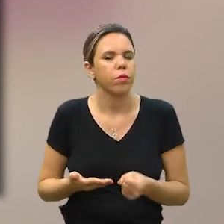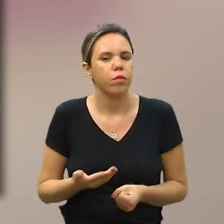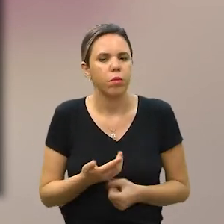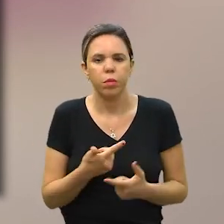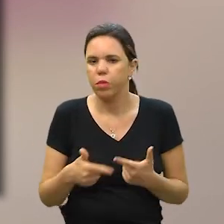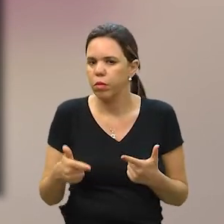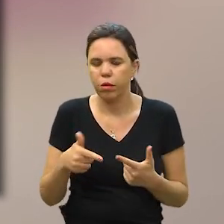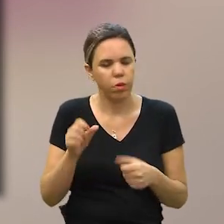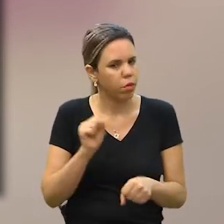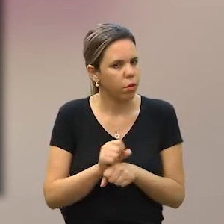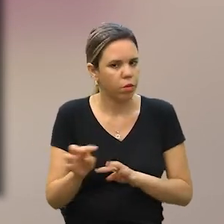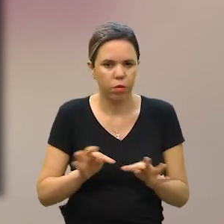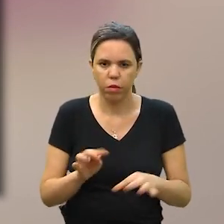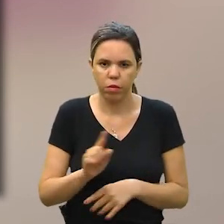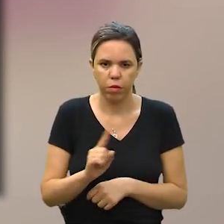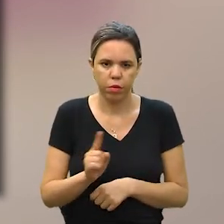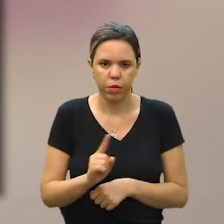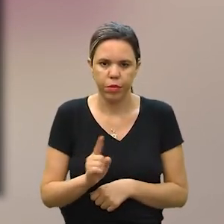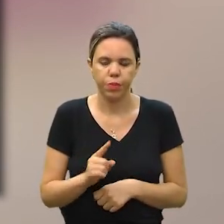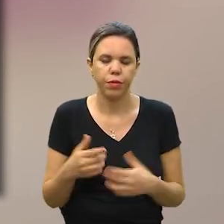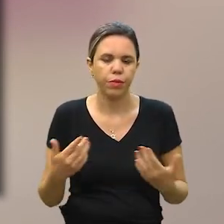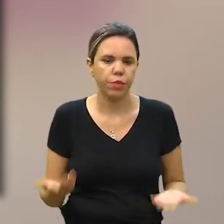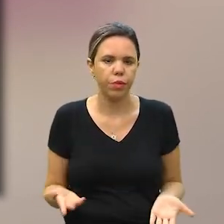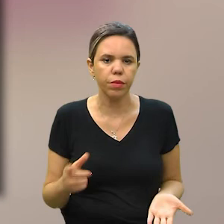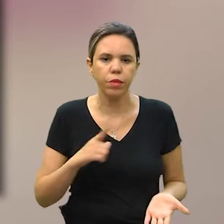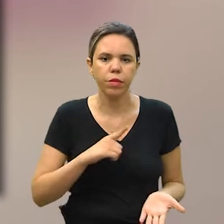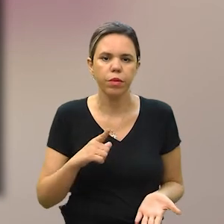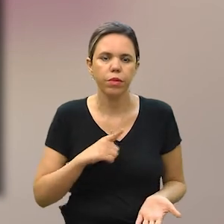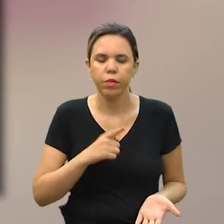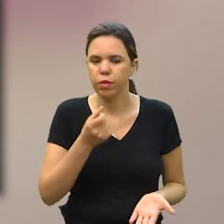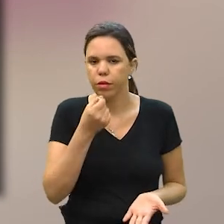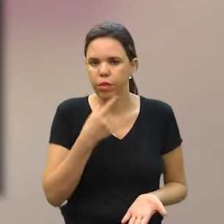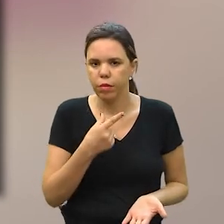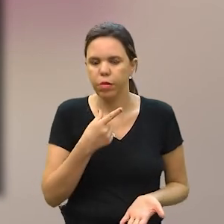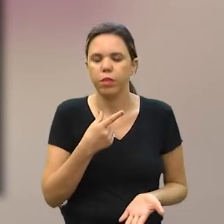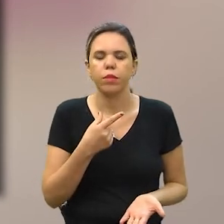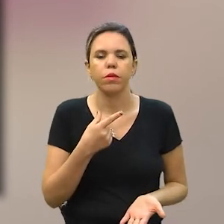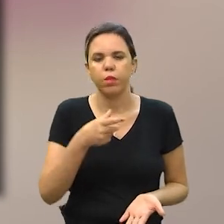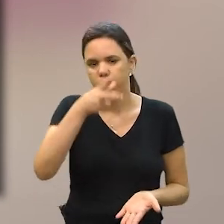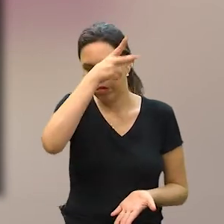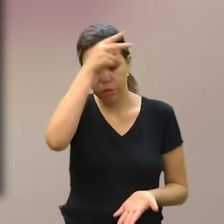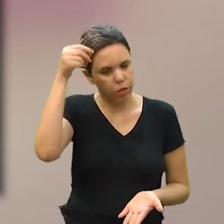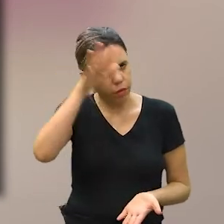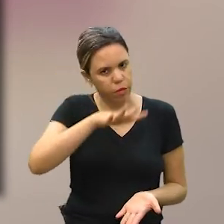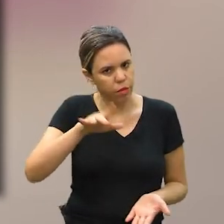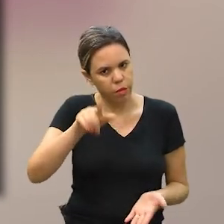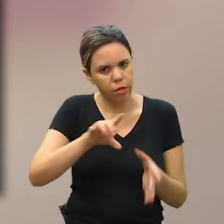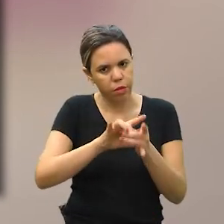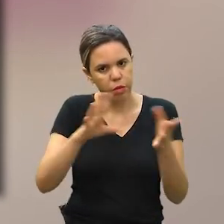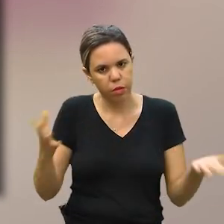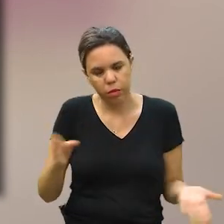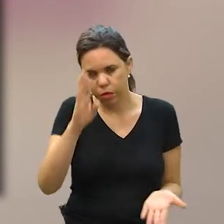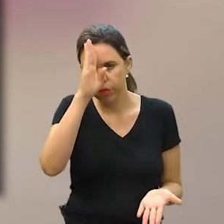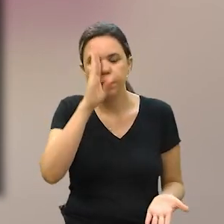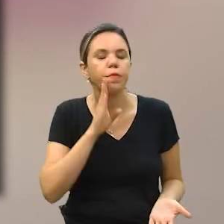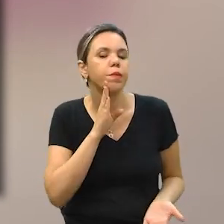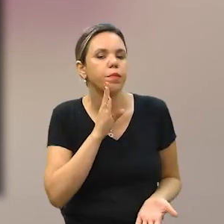você não parar o tratamento. Então, existe esse medicamento na rede pública, ele é